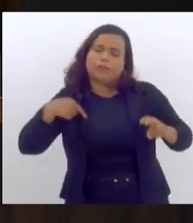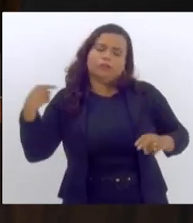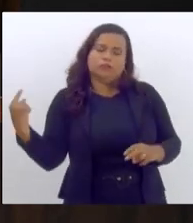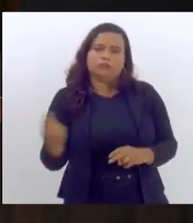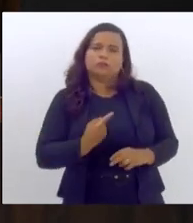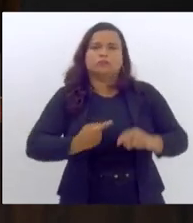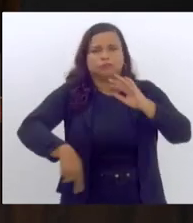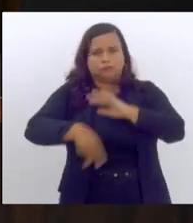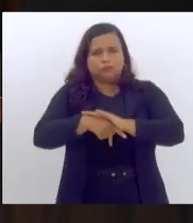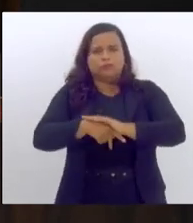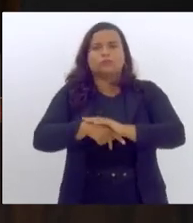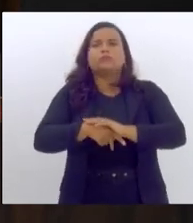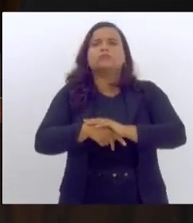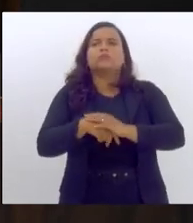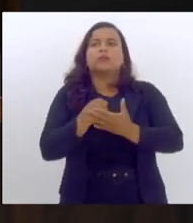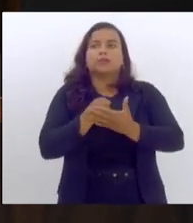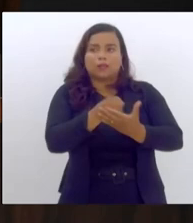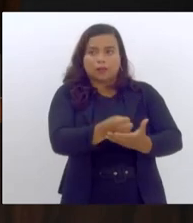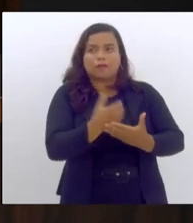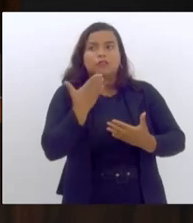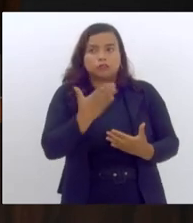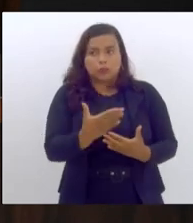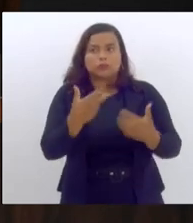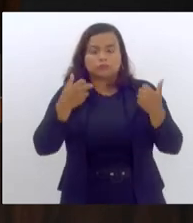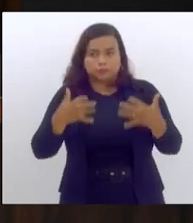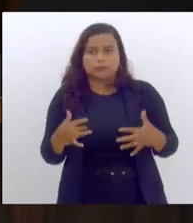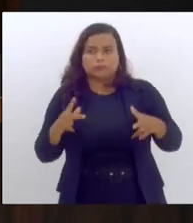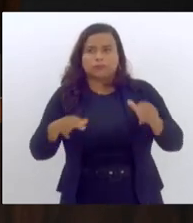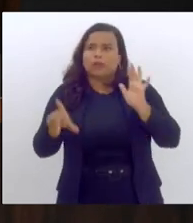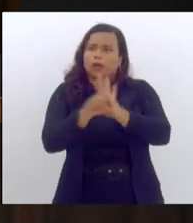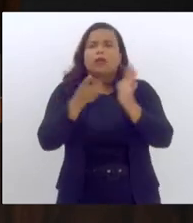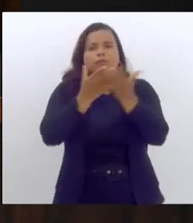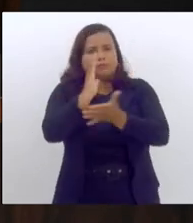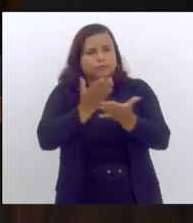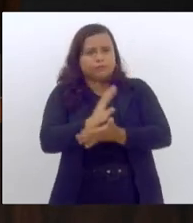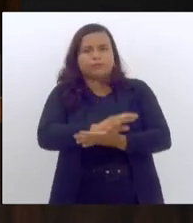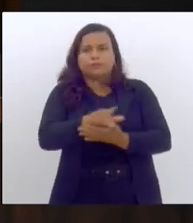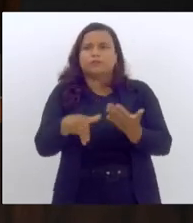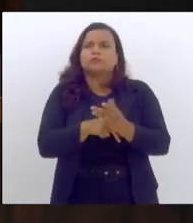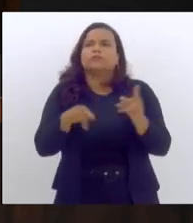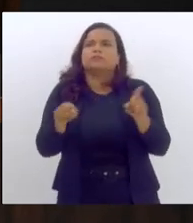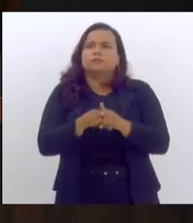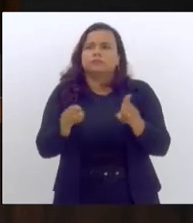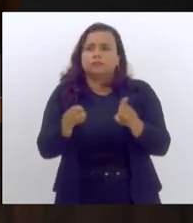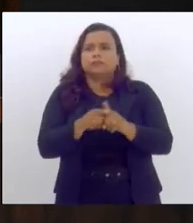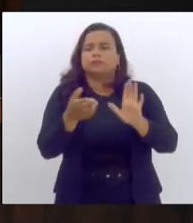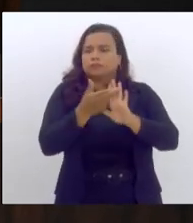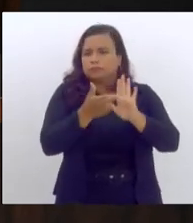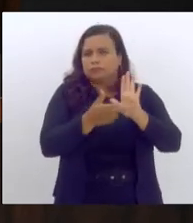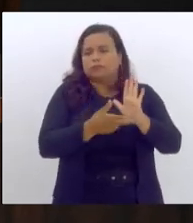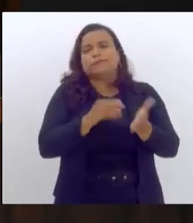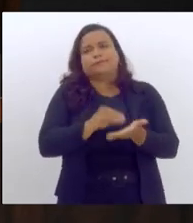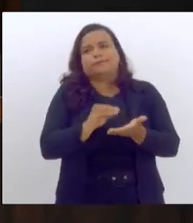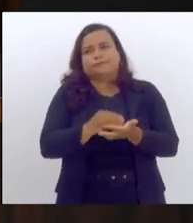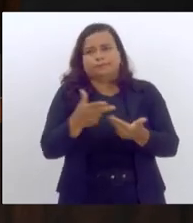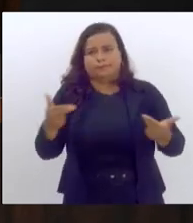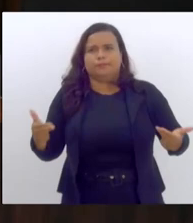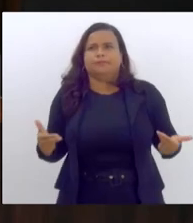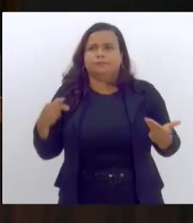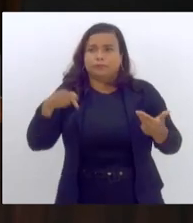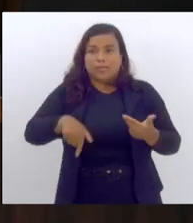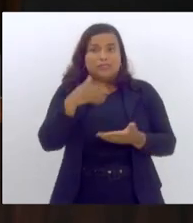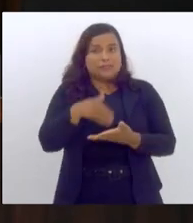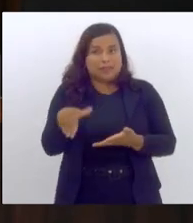possa levar ela esse pleito das leis aprovadas e das regulamentações que faltam. Agora, com a